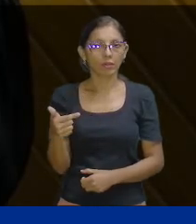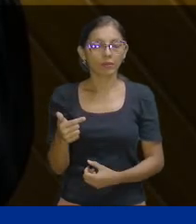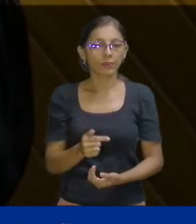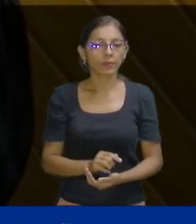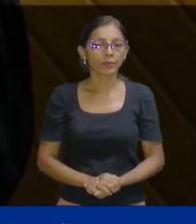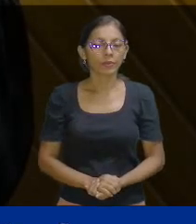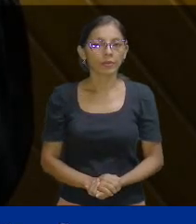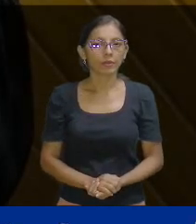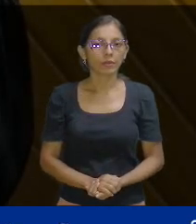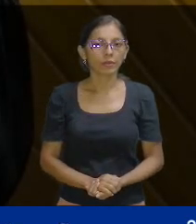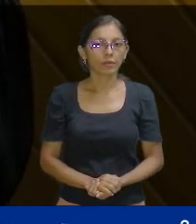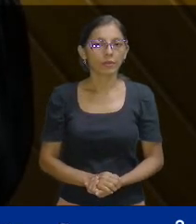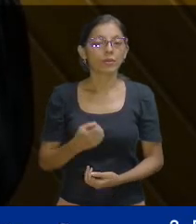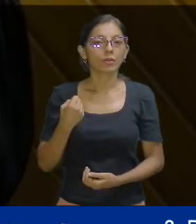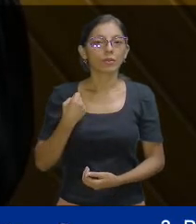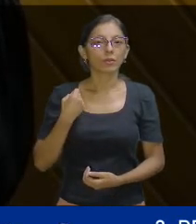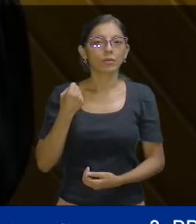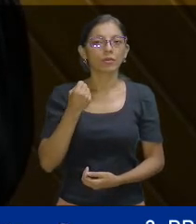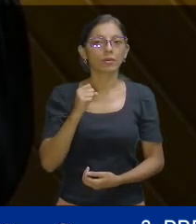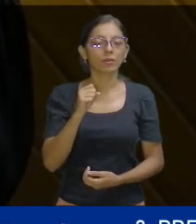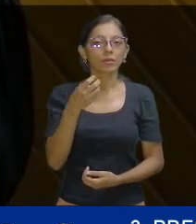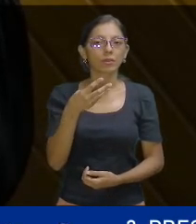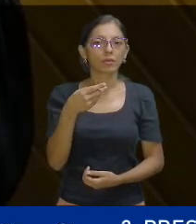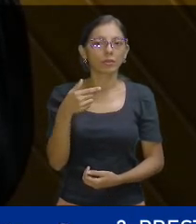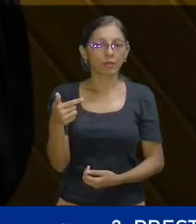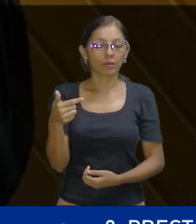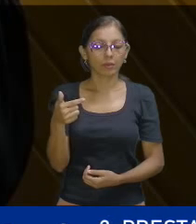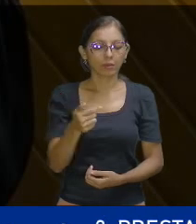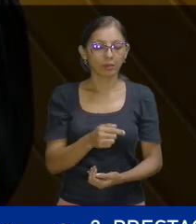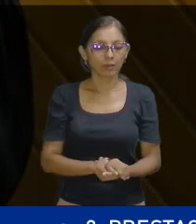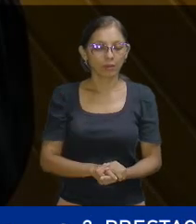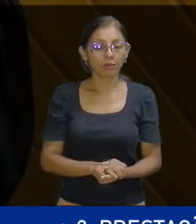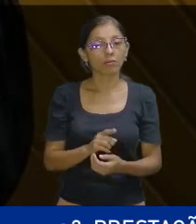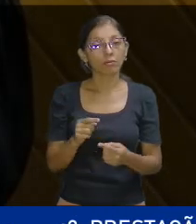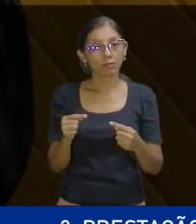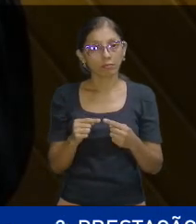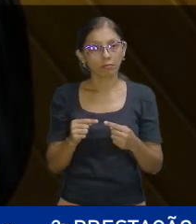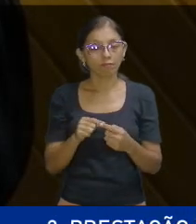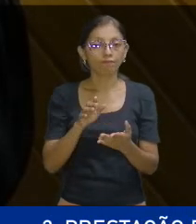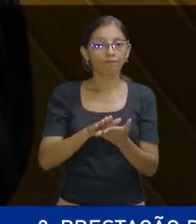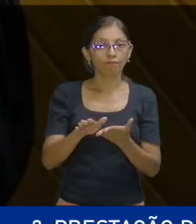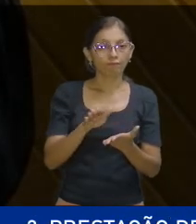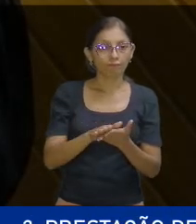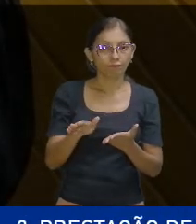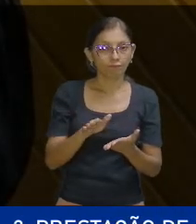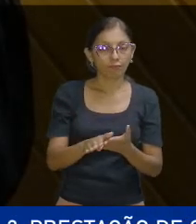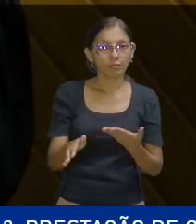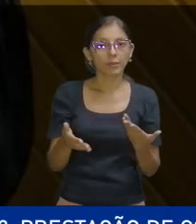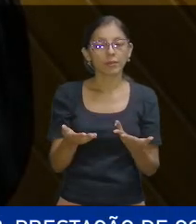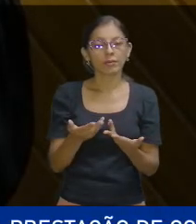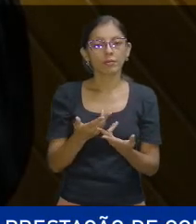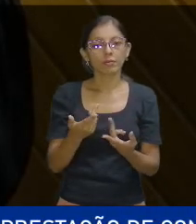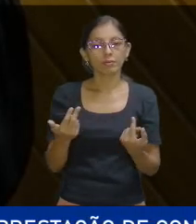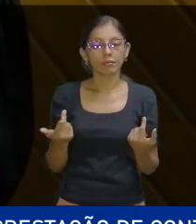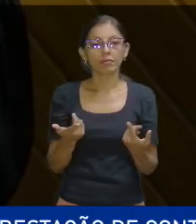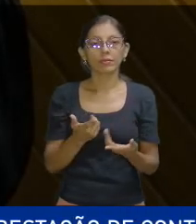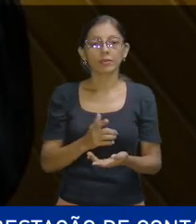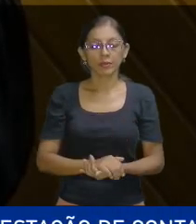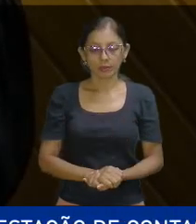3.662,15, e número 832, emitida por Encadenadora e Editora Bigráfica Limitada, no valor de R$